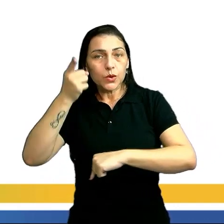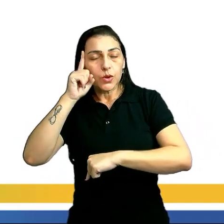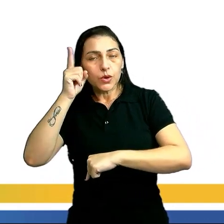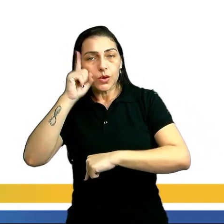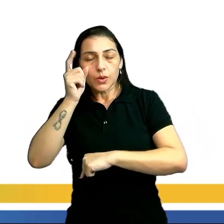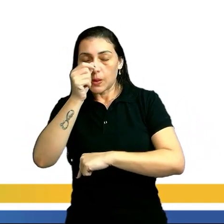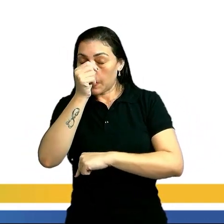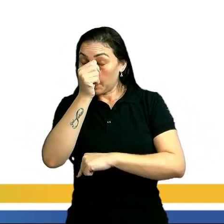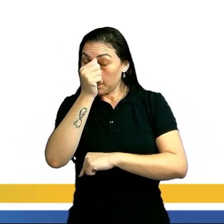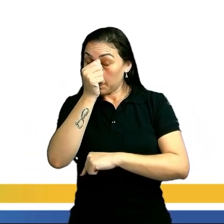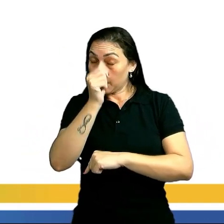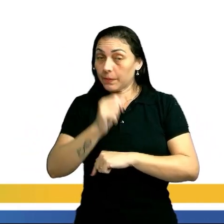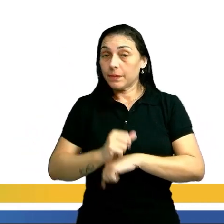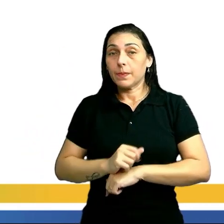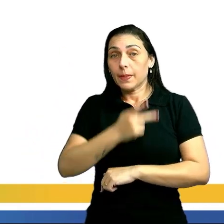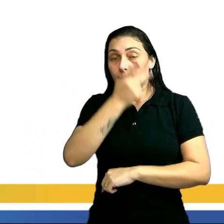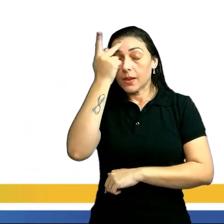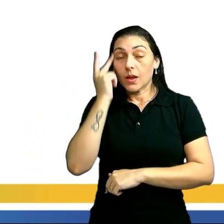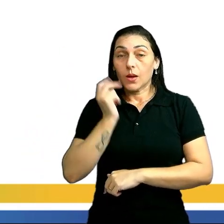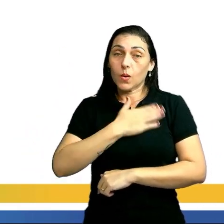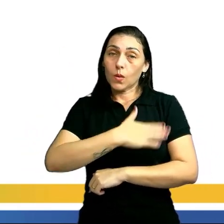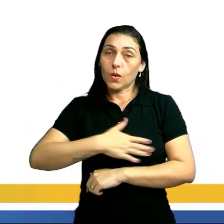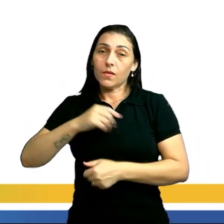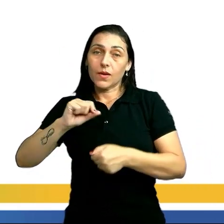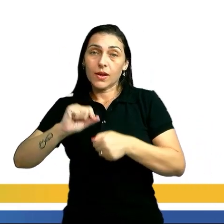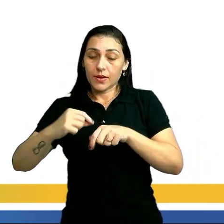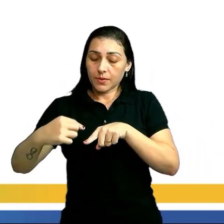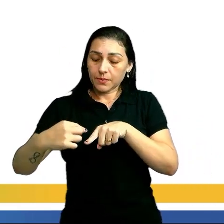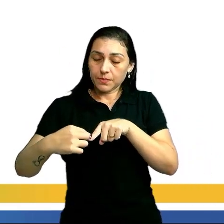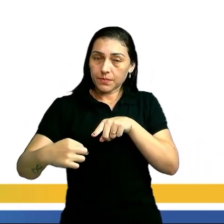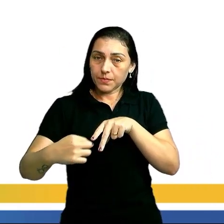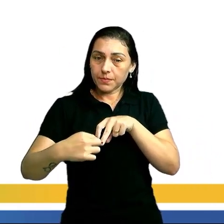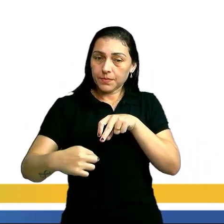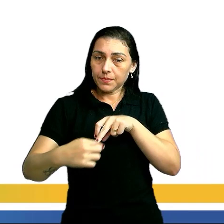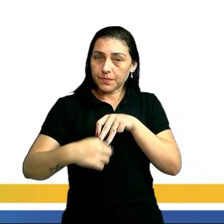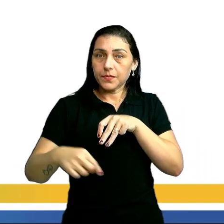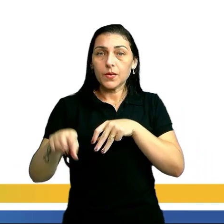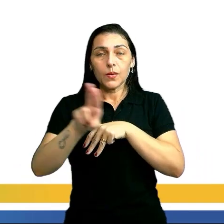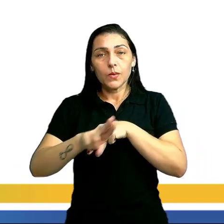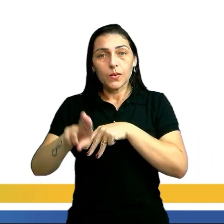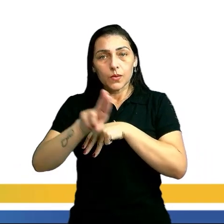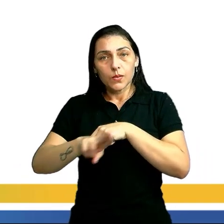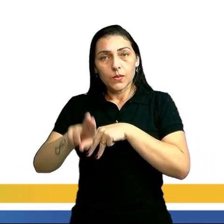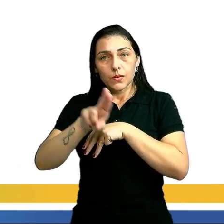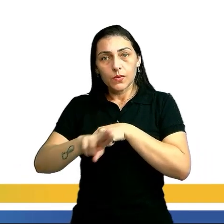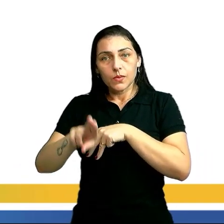dia. Pessoal aí que gosta de fazer as unhas, né, pintar, então